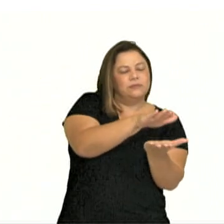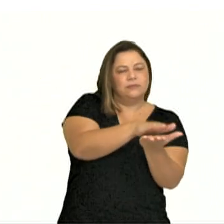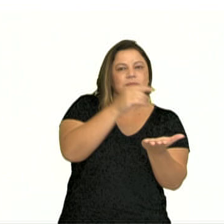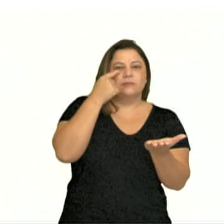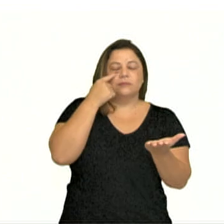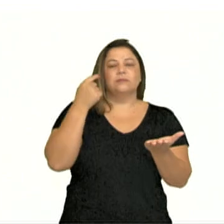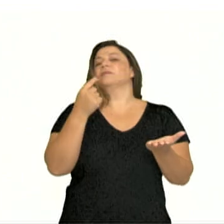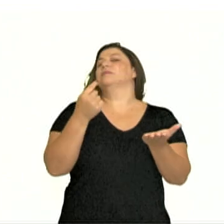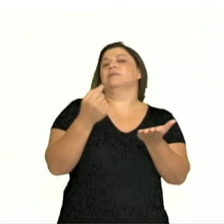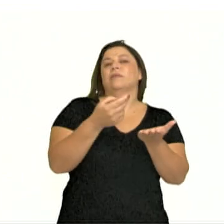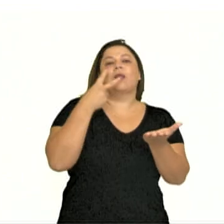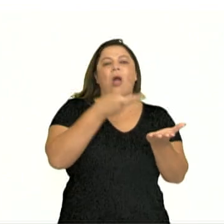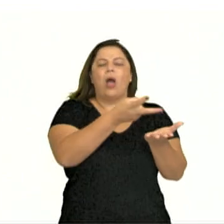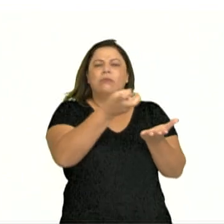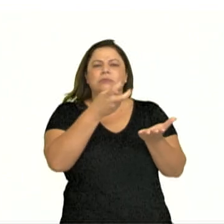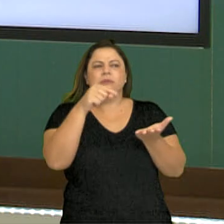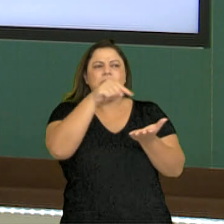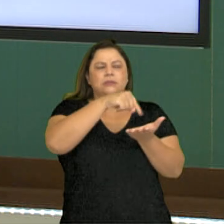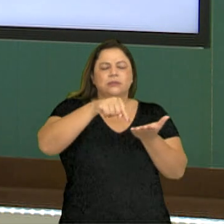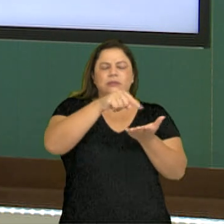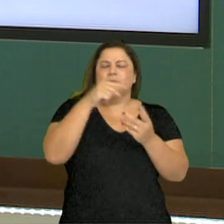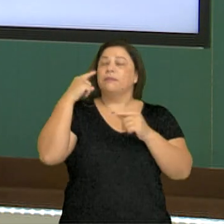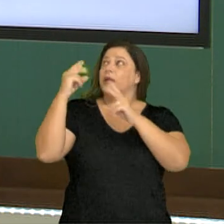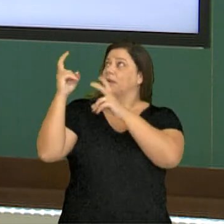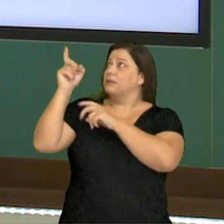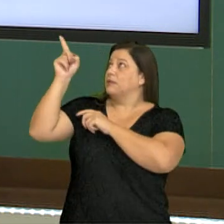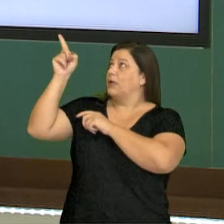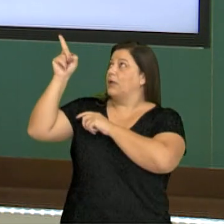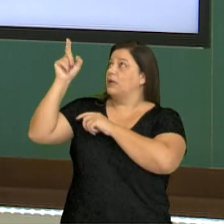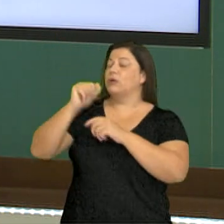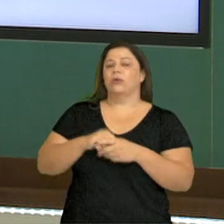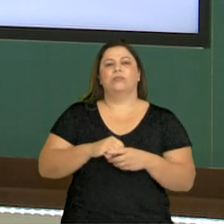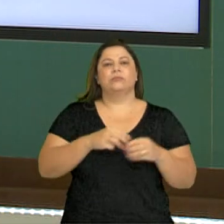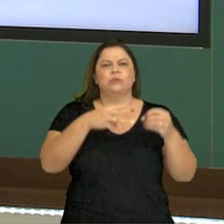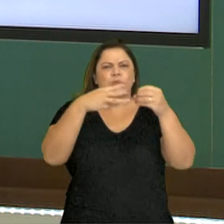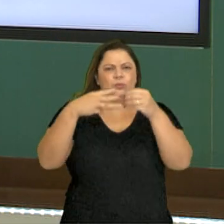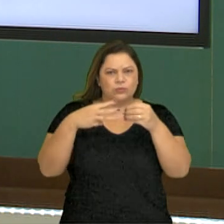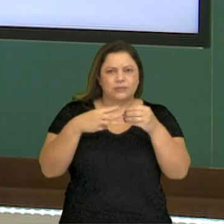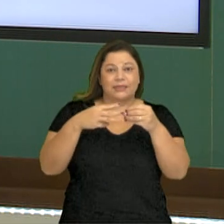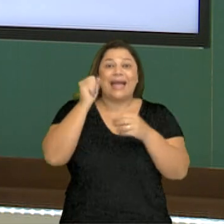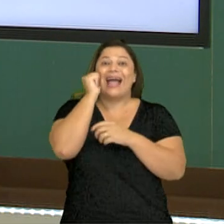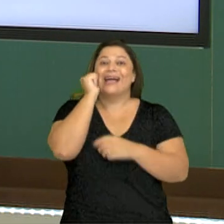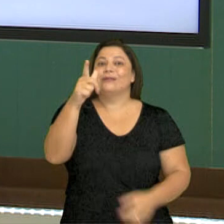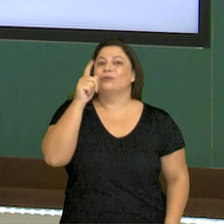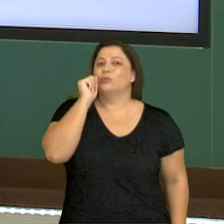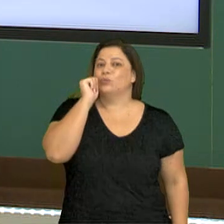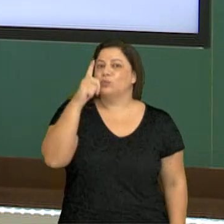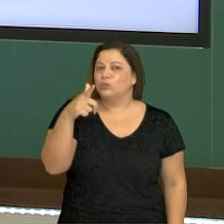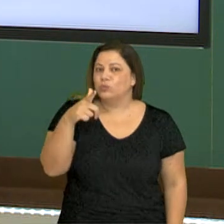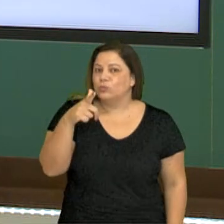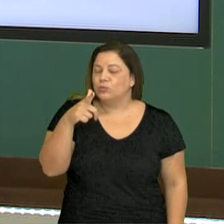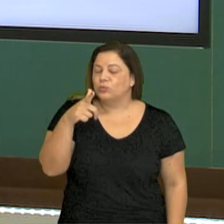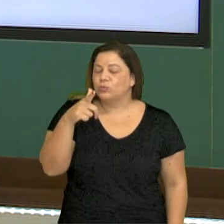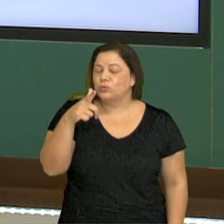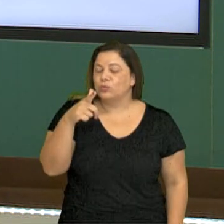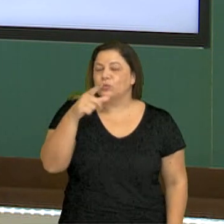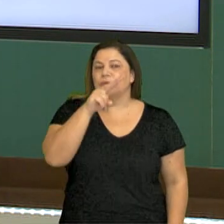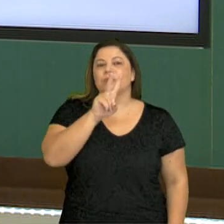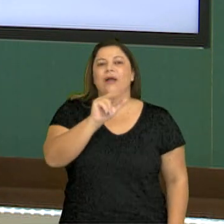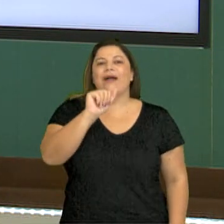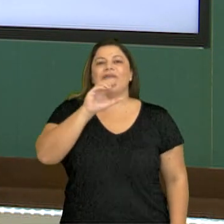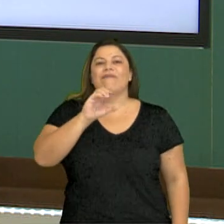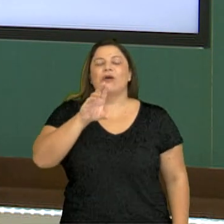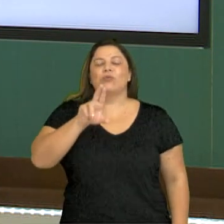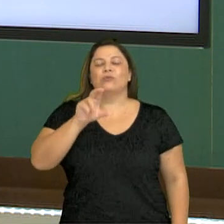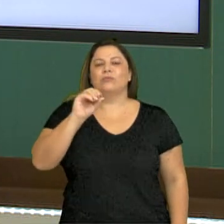essa estrutura grande, quase no centro da célula, azul. É o vacúolo de sulco